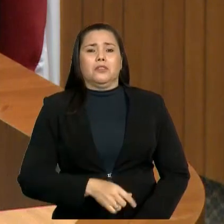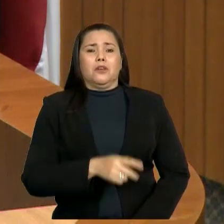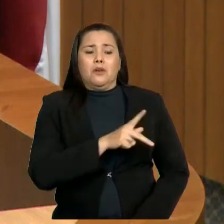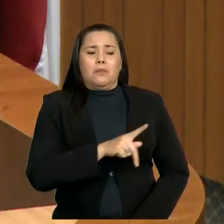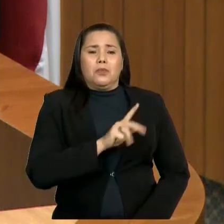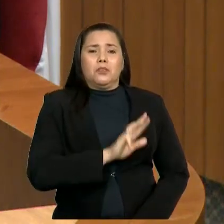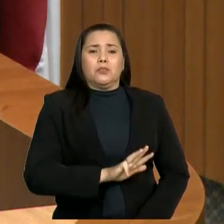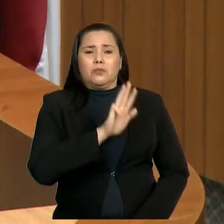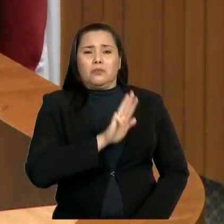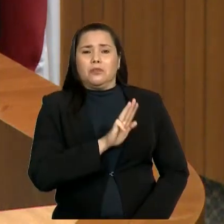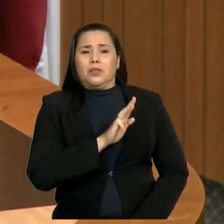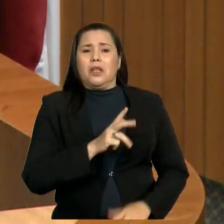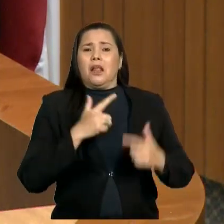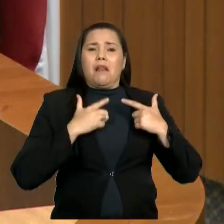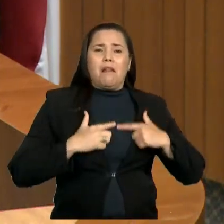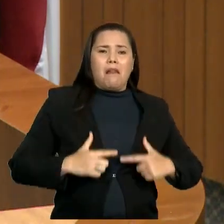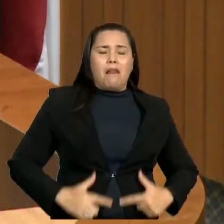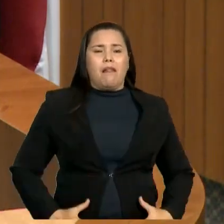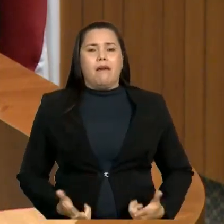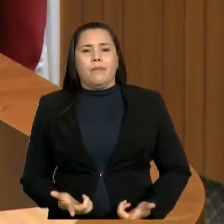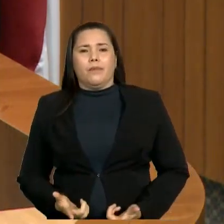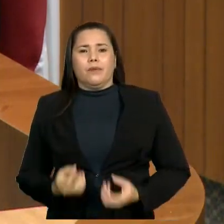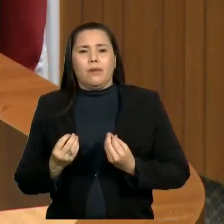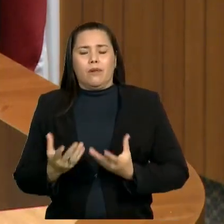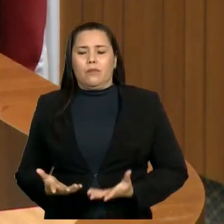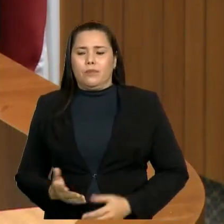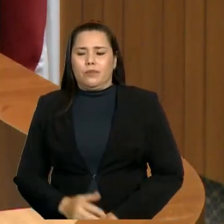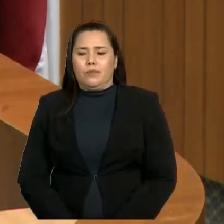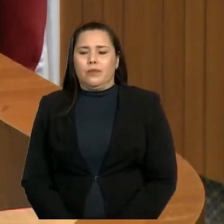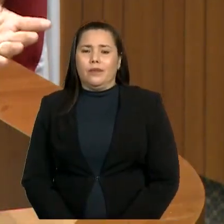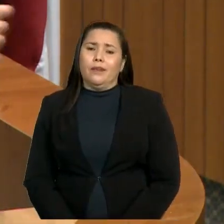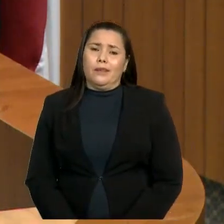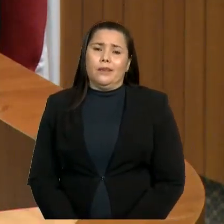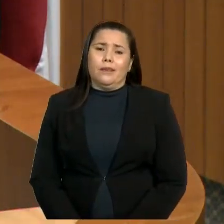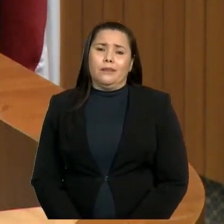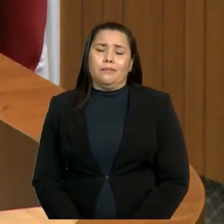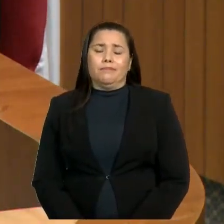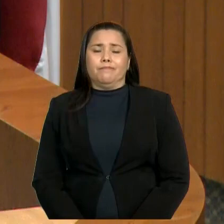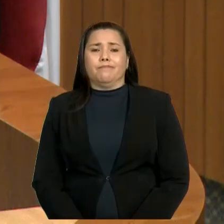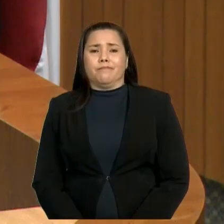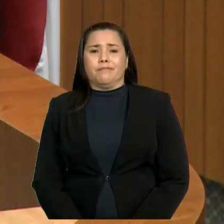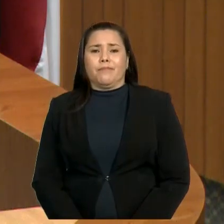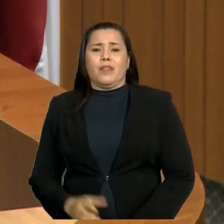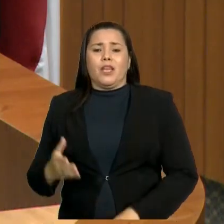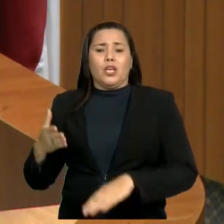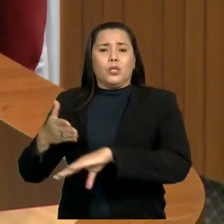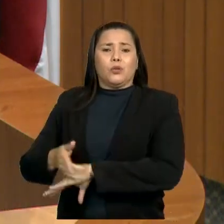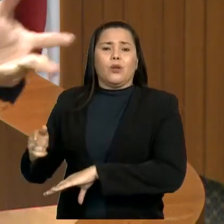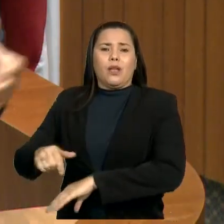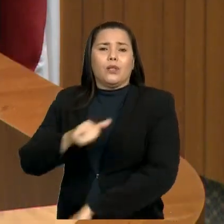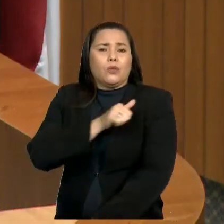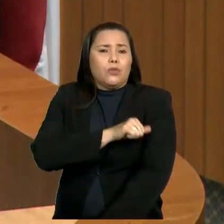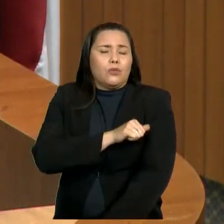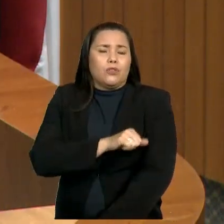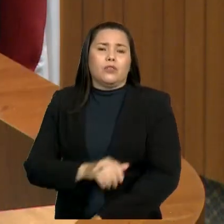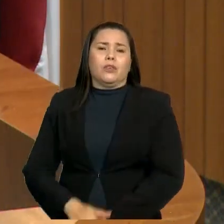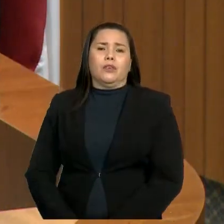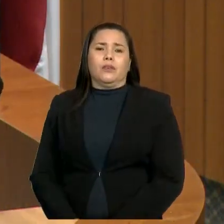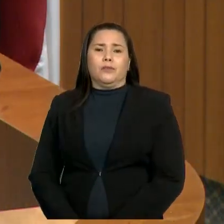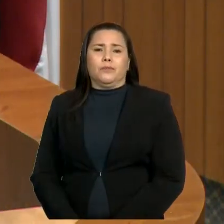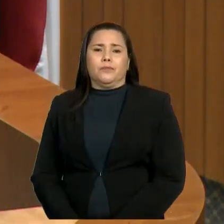faccionados são normais que entrar ali na no morro do Rio de Janeiro tranquilo